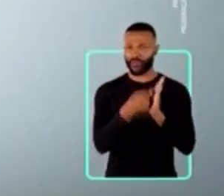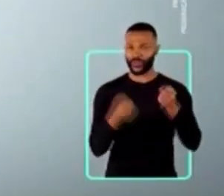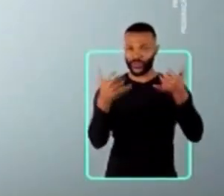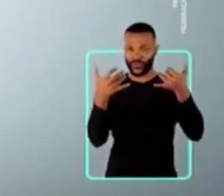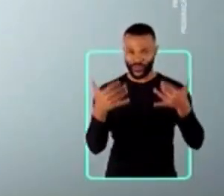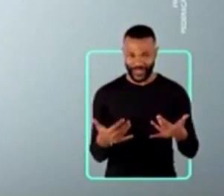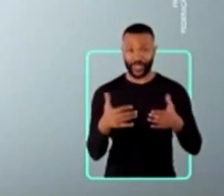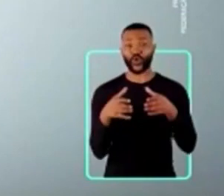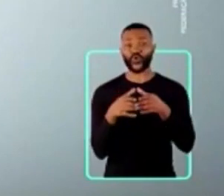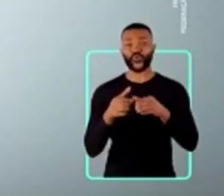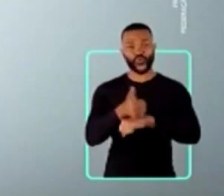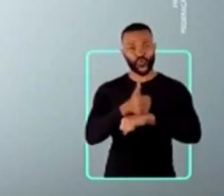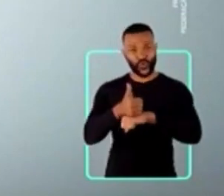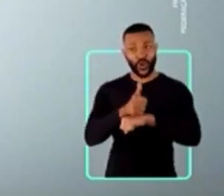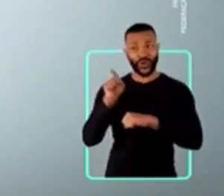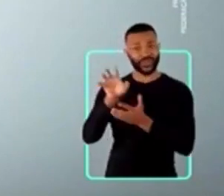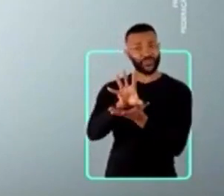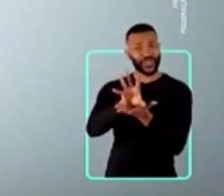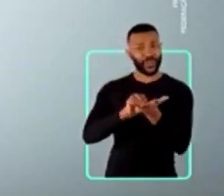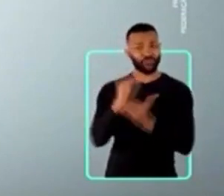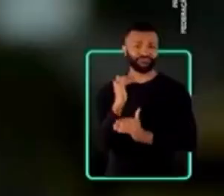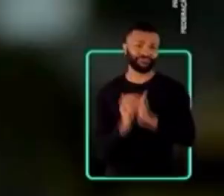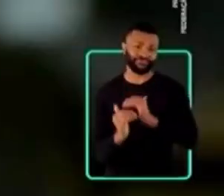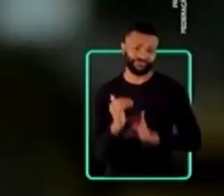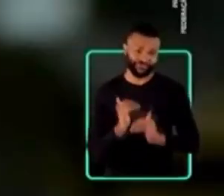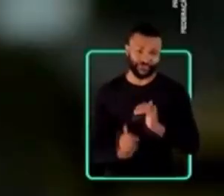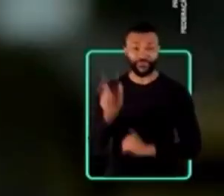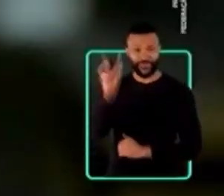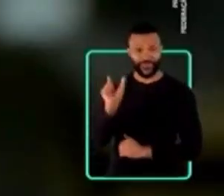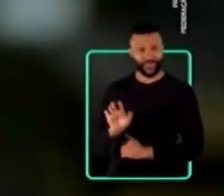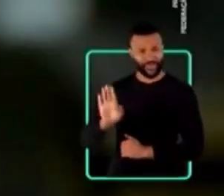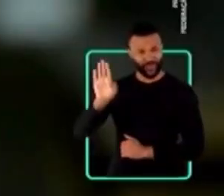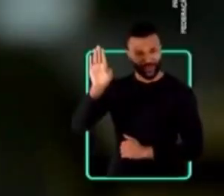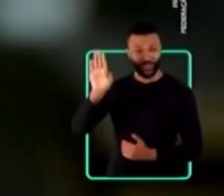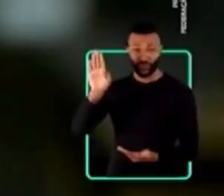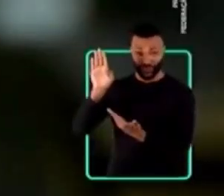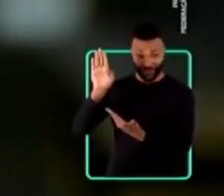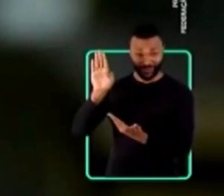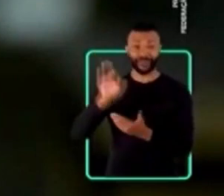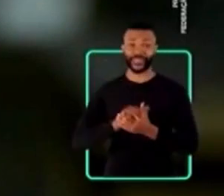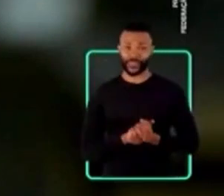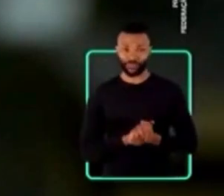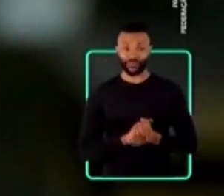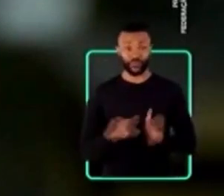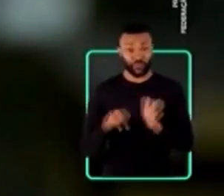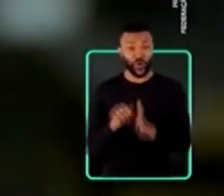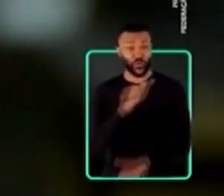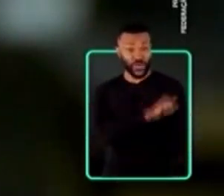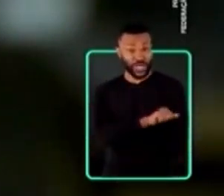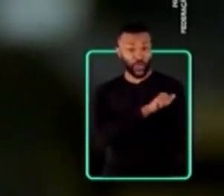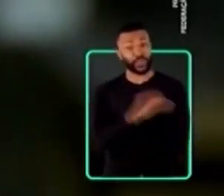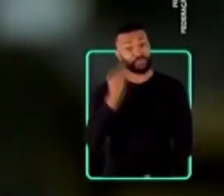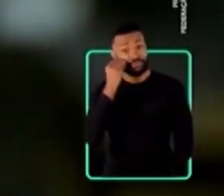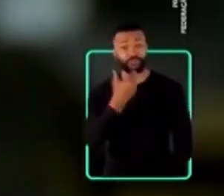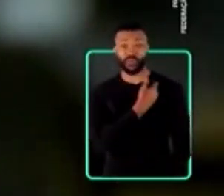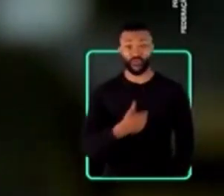diz, para especialistas, esse modelo pode ser um retrocesso. Esse candidato, né, que é carioca, que